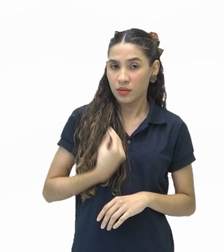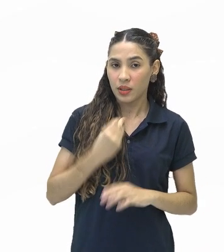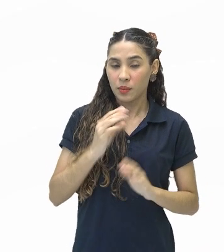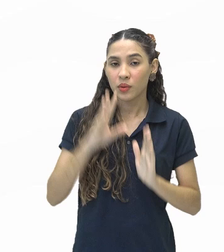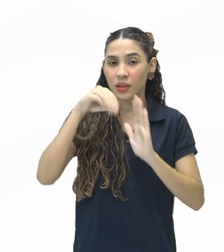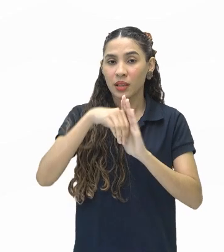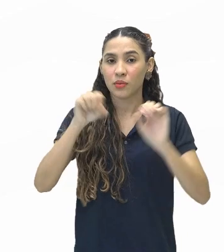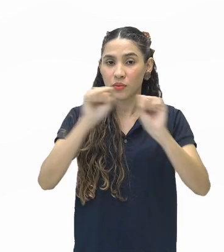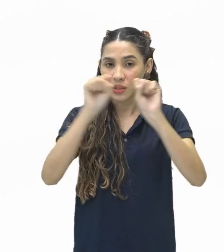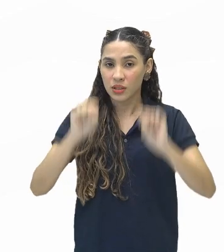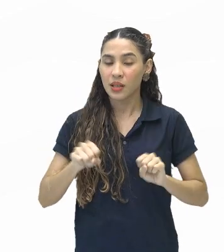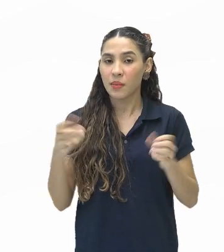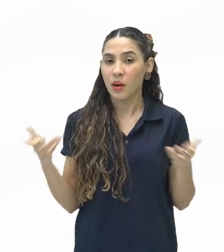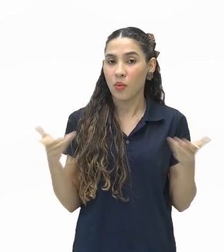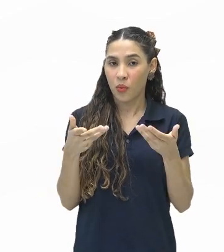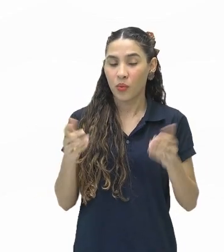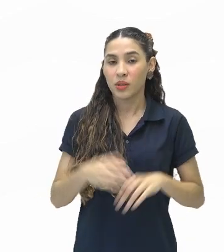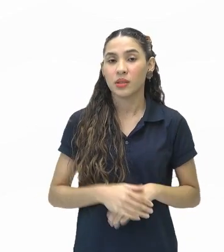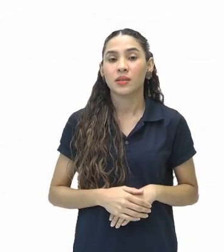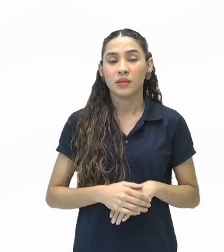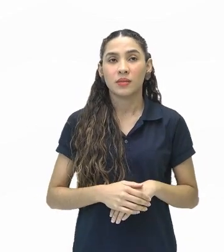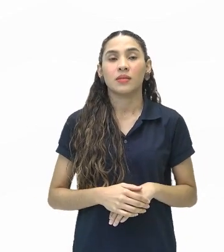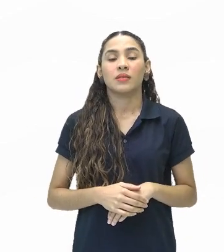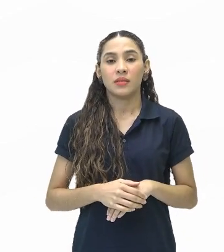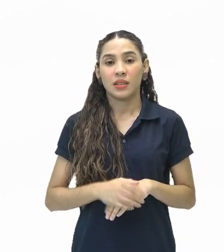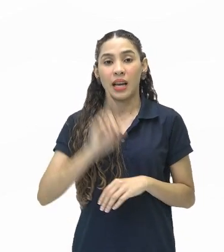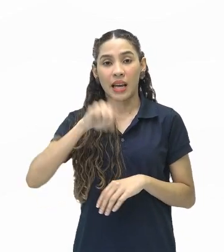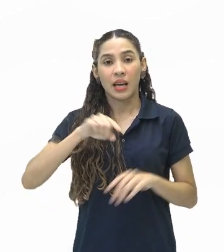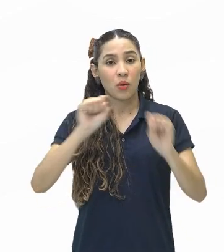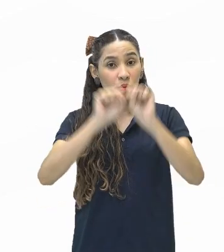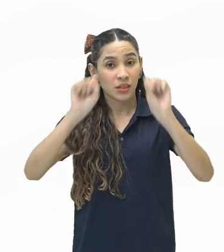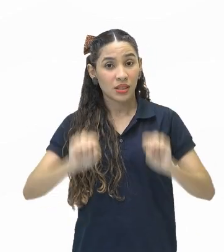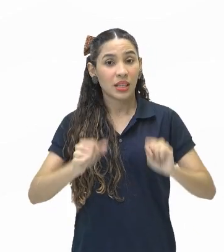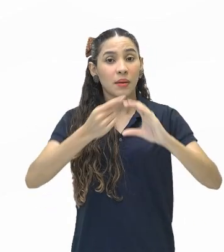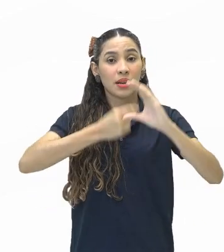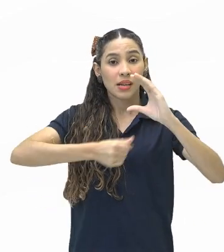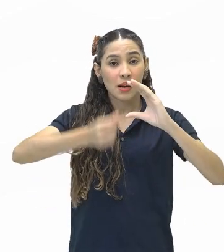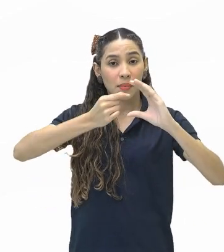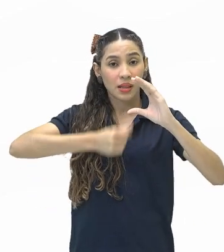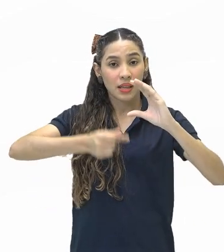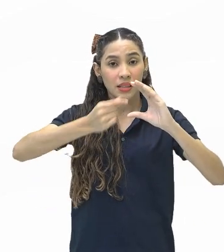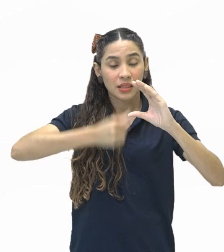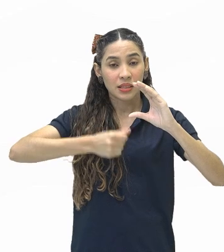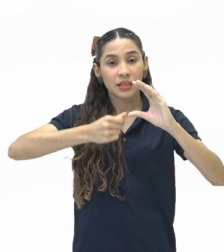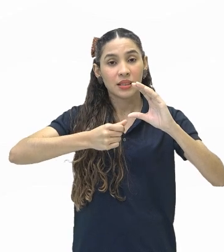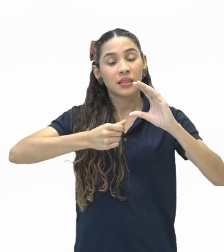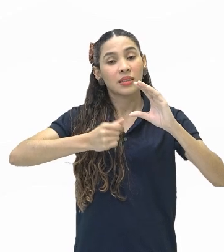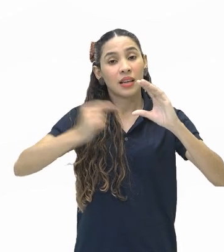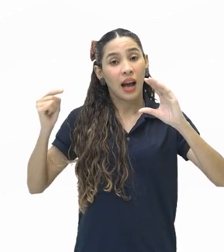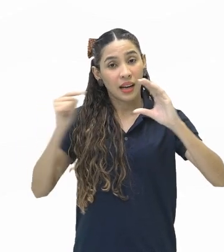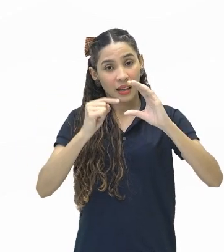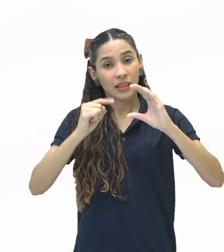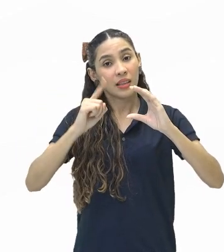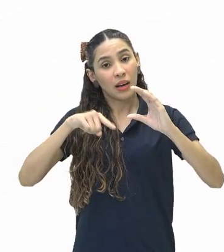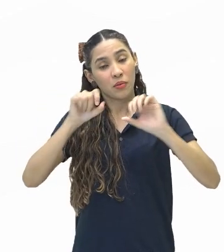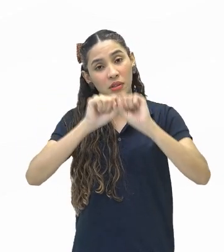sistema, hoje, né, inegavelmente, que é o sistema capitalista, um sistema que